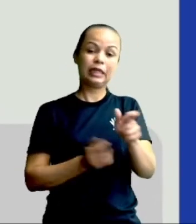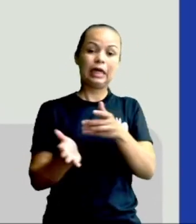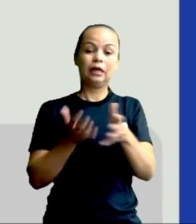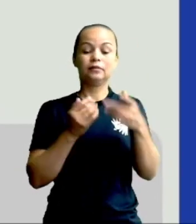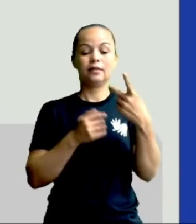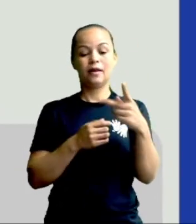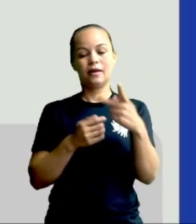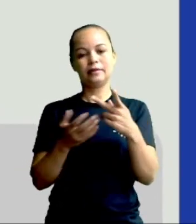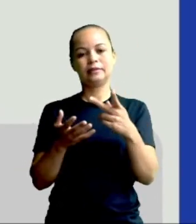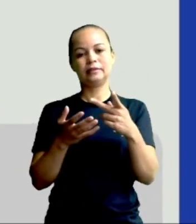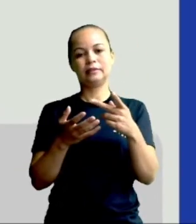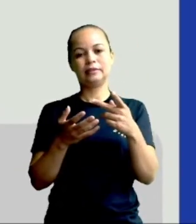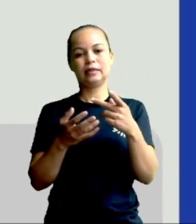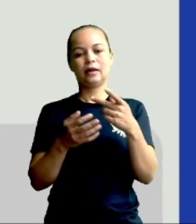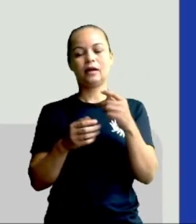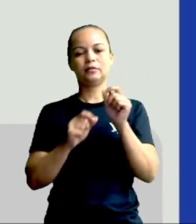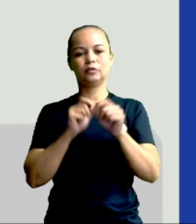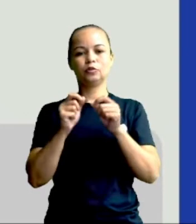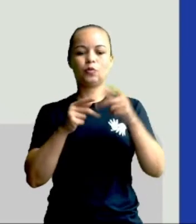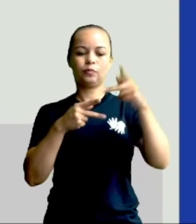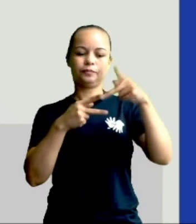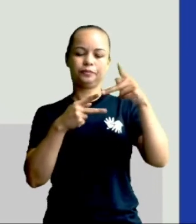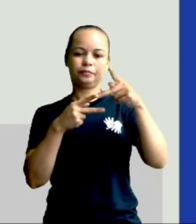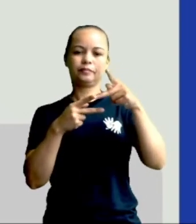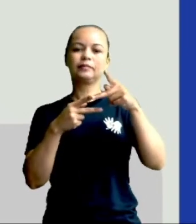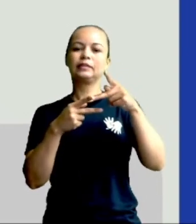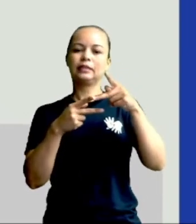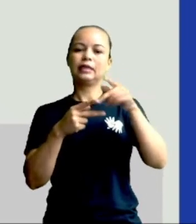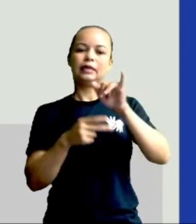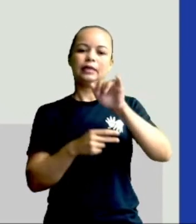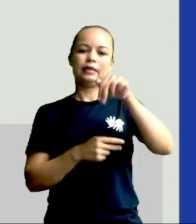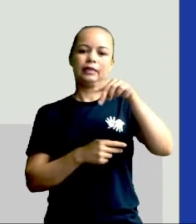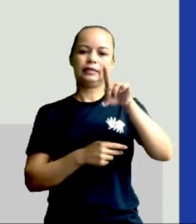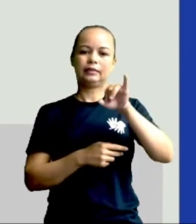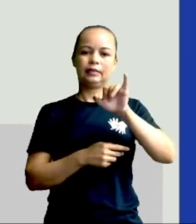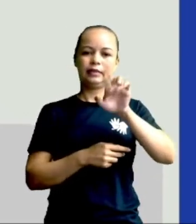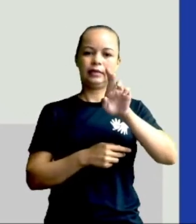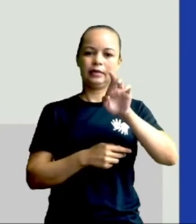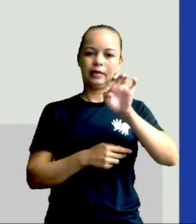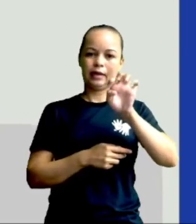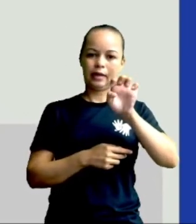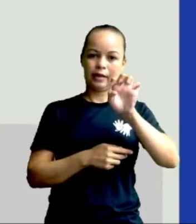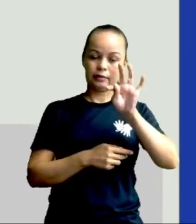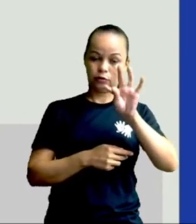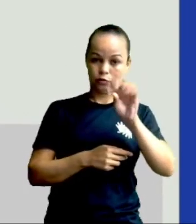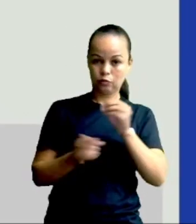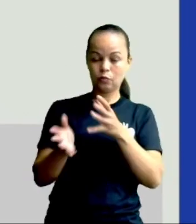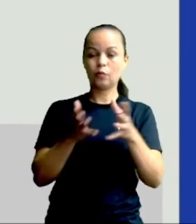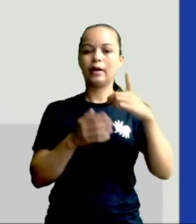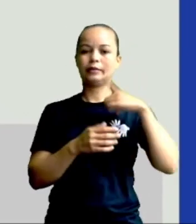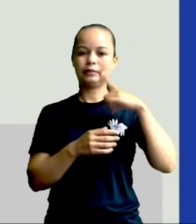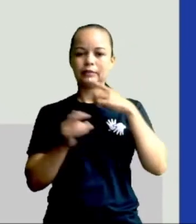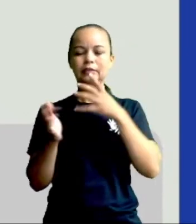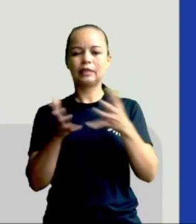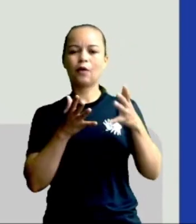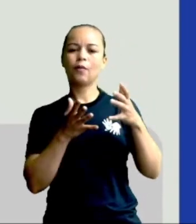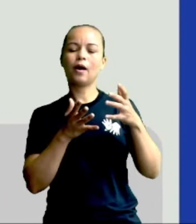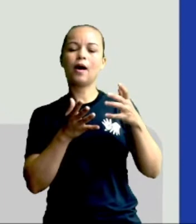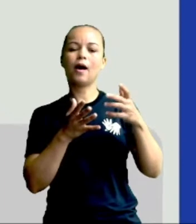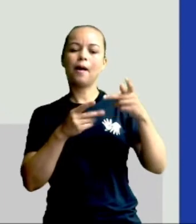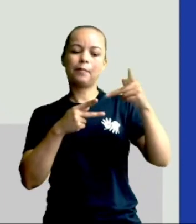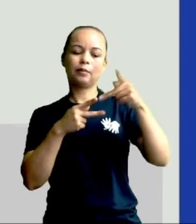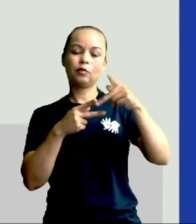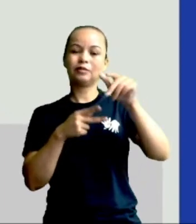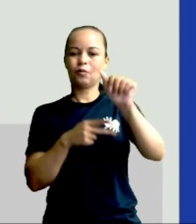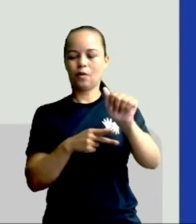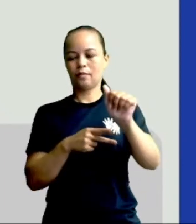nesse caso o querer ele vai ser transitivo indireto então ele vai receber a preposição a